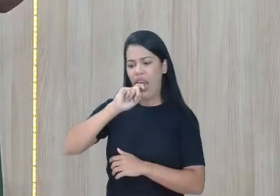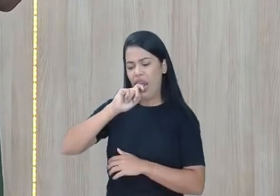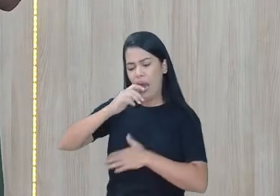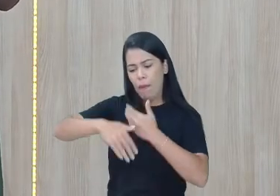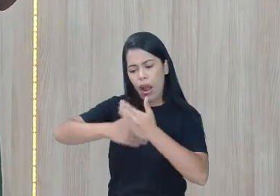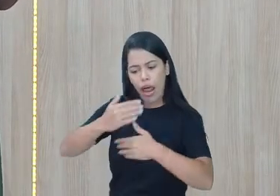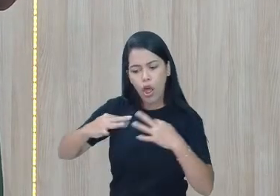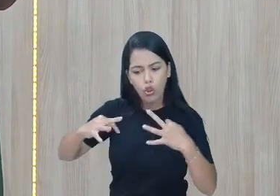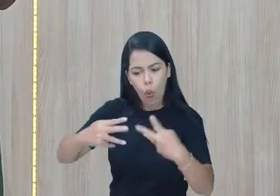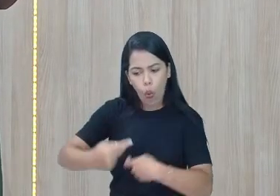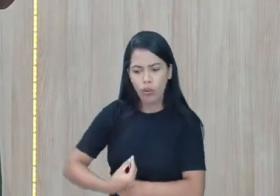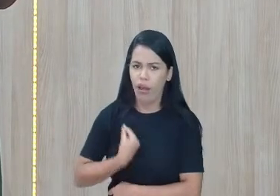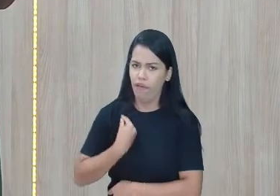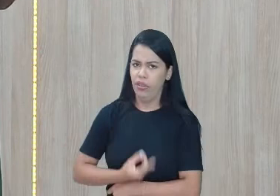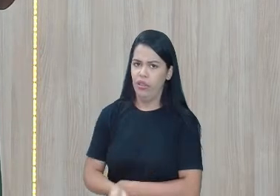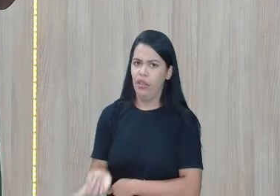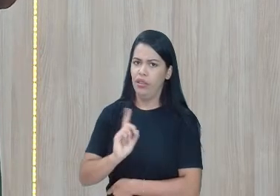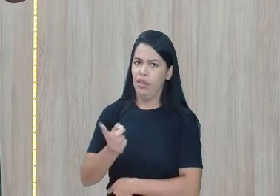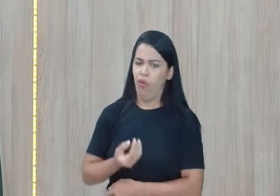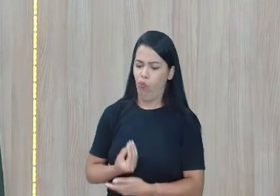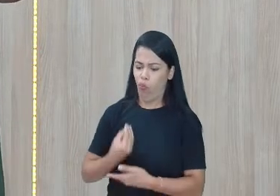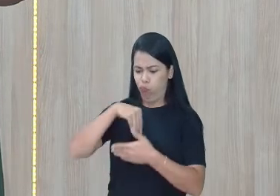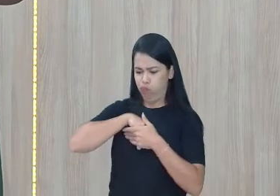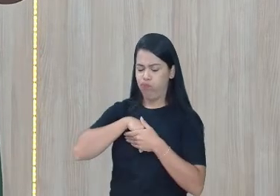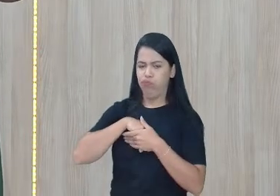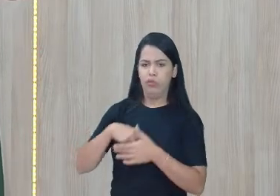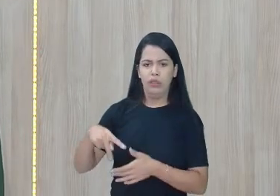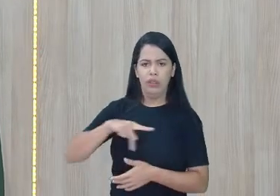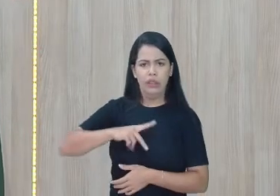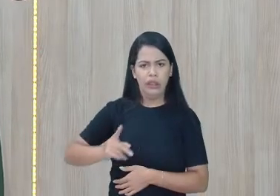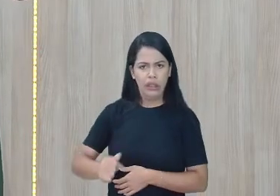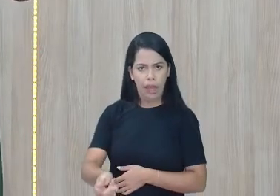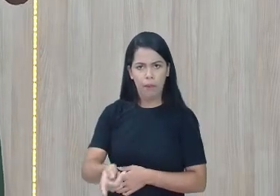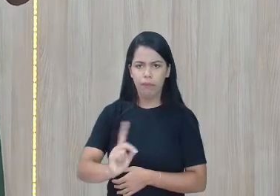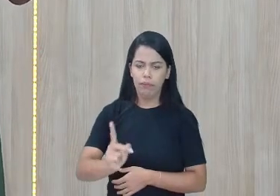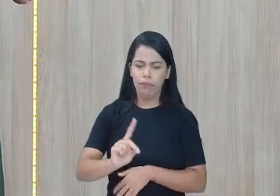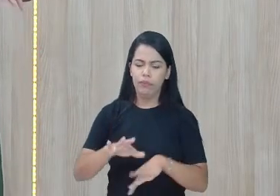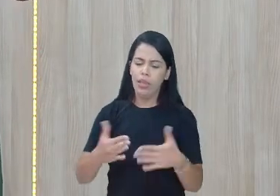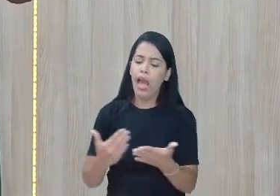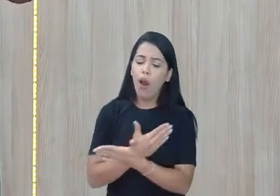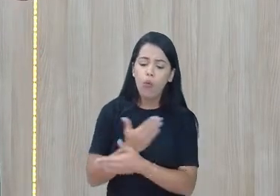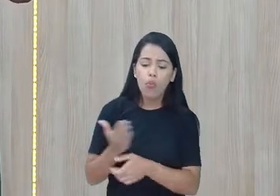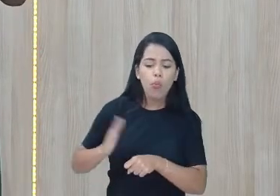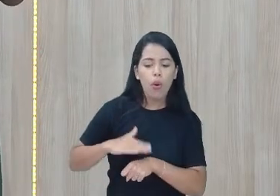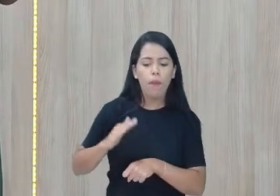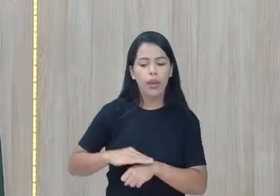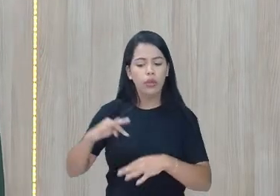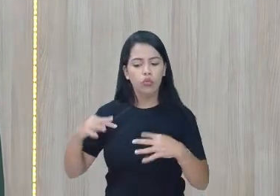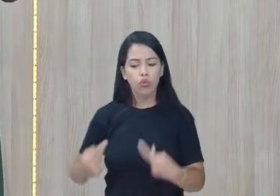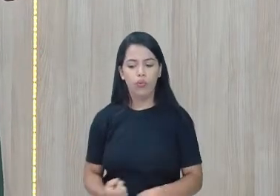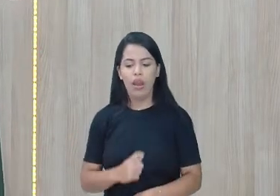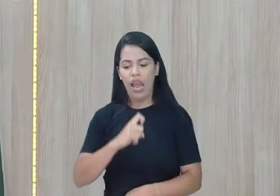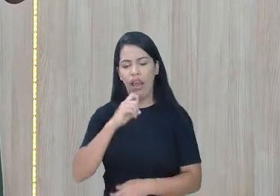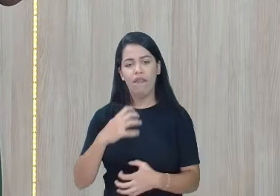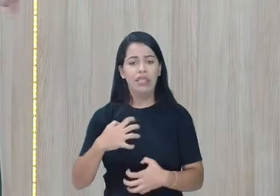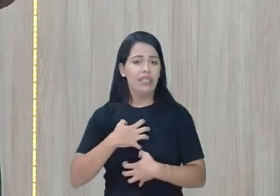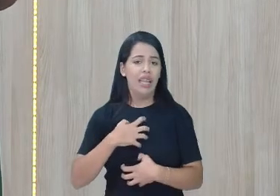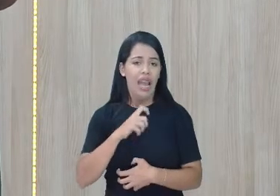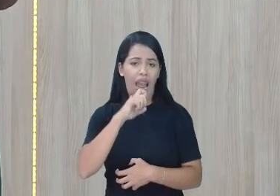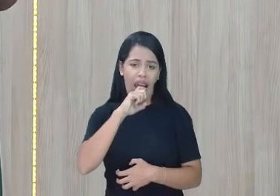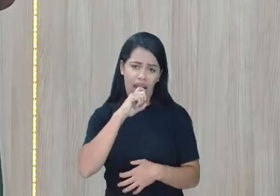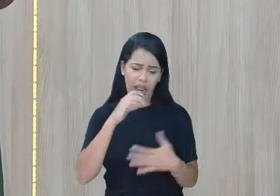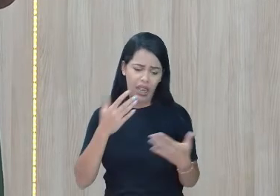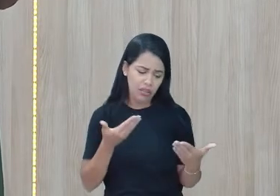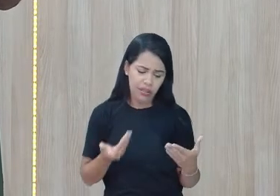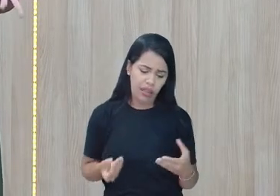toda, ou que você tenha isso intrínseco dentro de você. Não é isso. Em algum momento, todo mundo vai sentir inveja. Faz parte